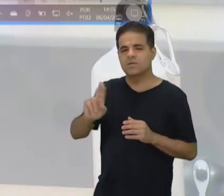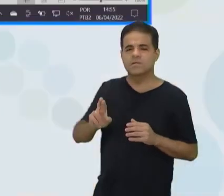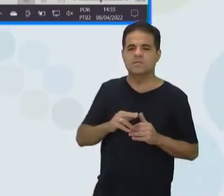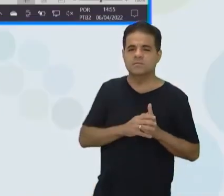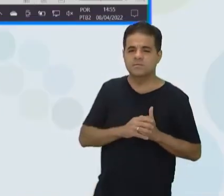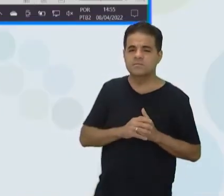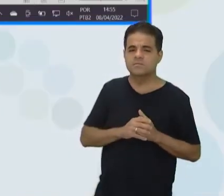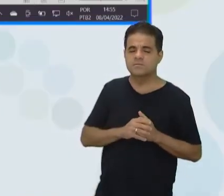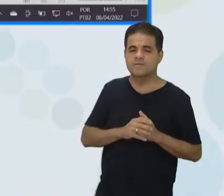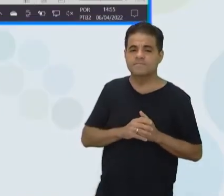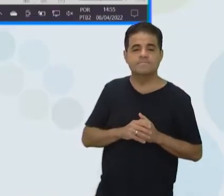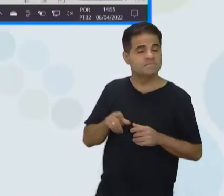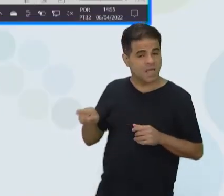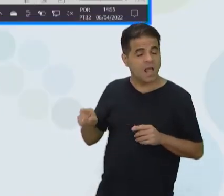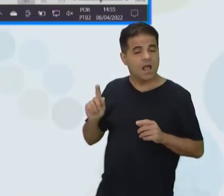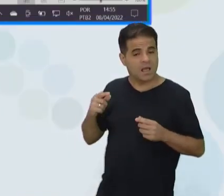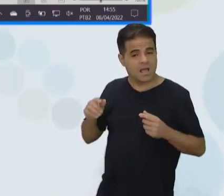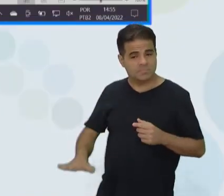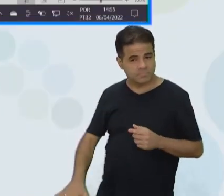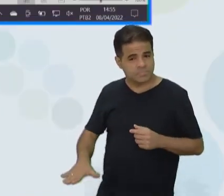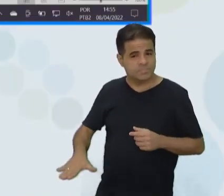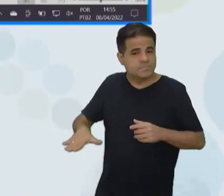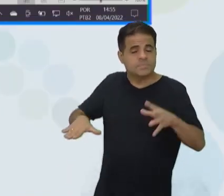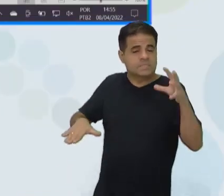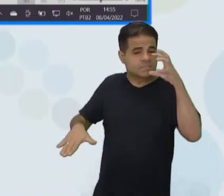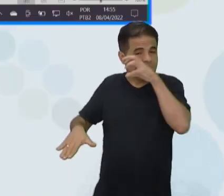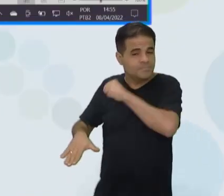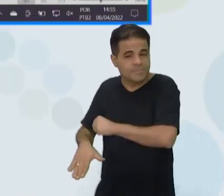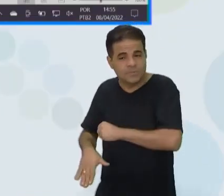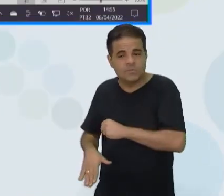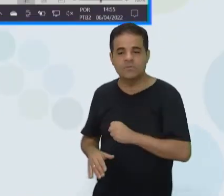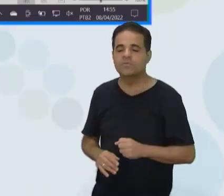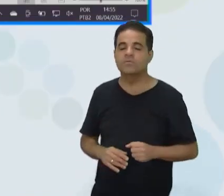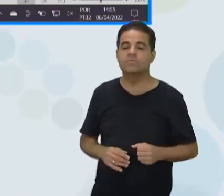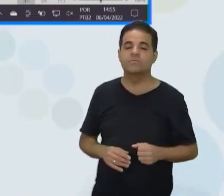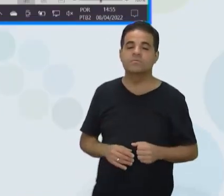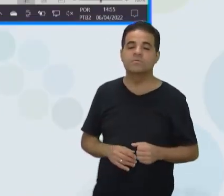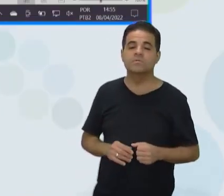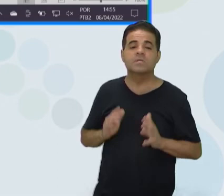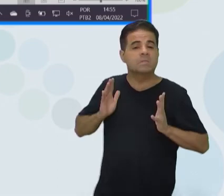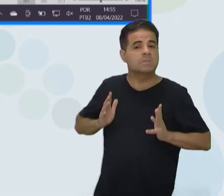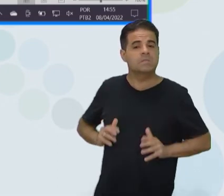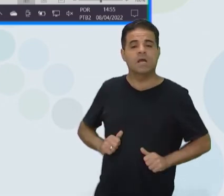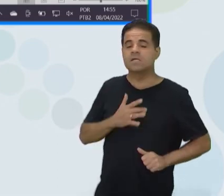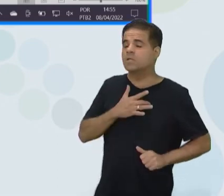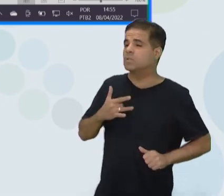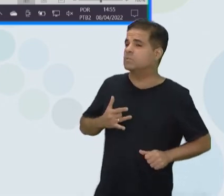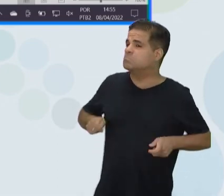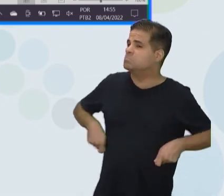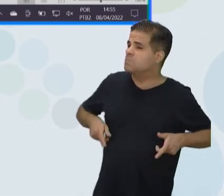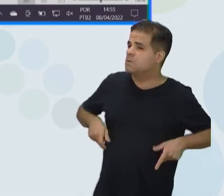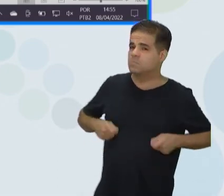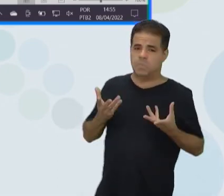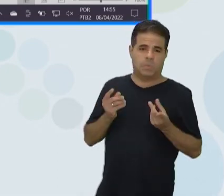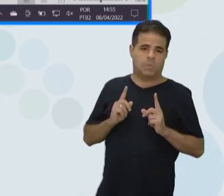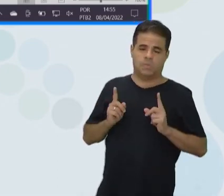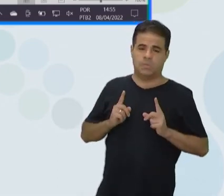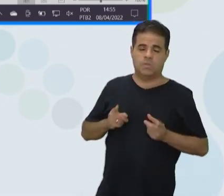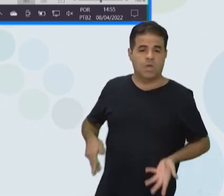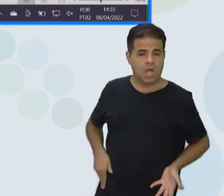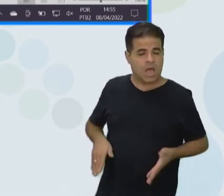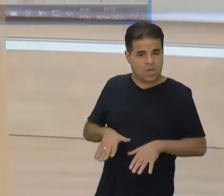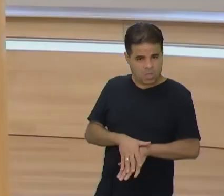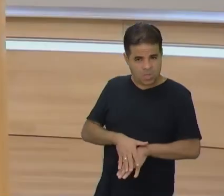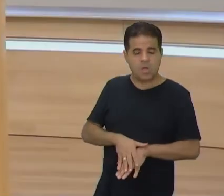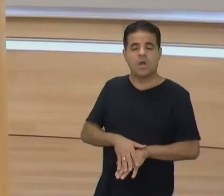200. porque ela realmente está crescendo muito. E Agora, higiene e saúde já não gasta muito, porque já que eu já tirei a fralda do